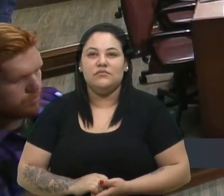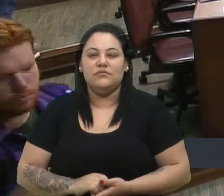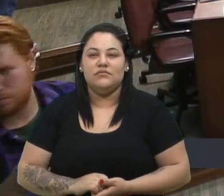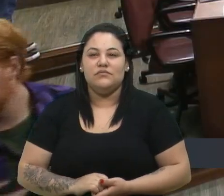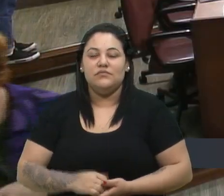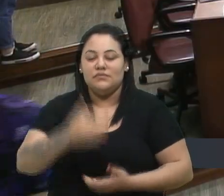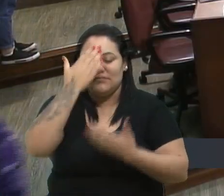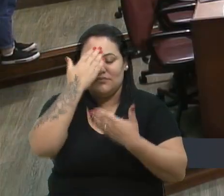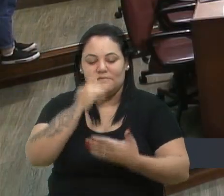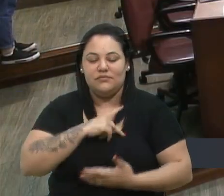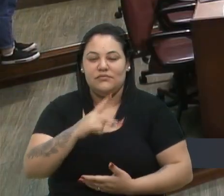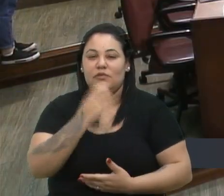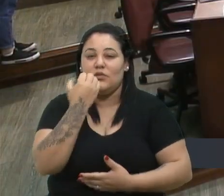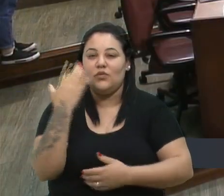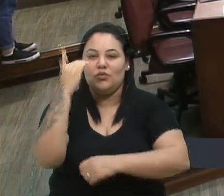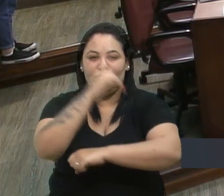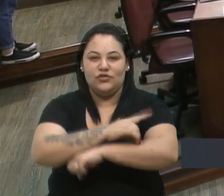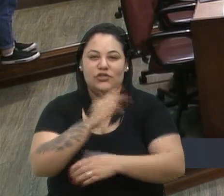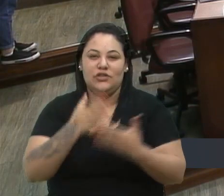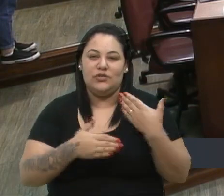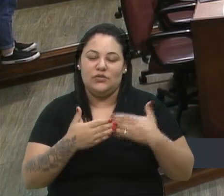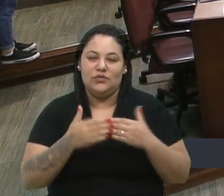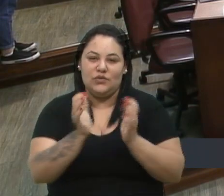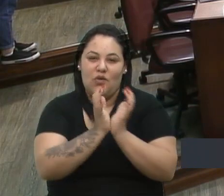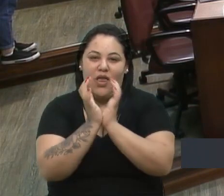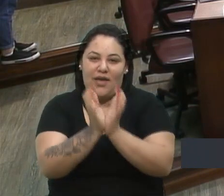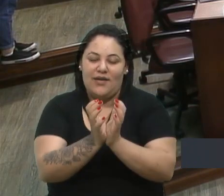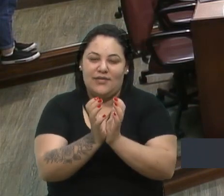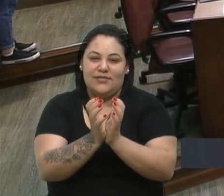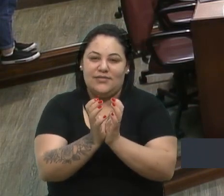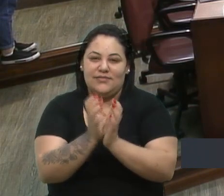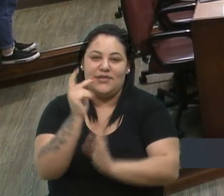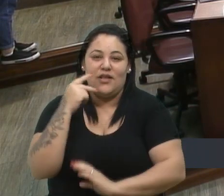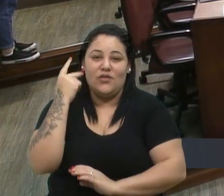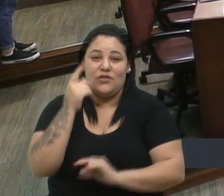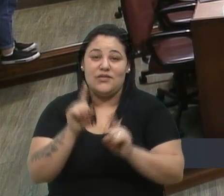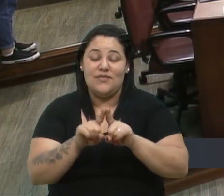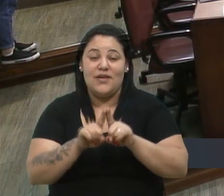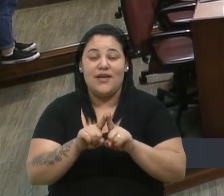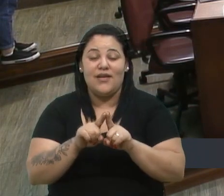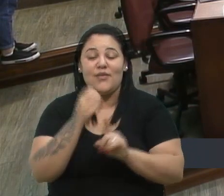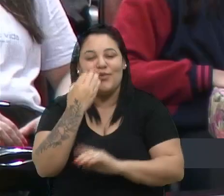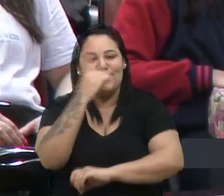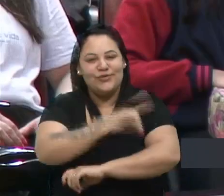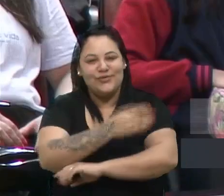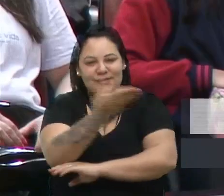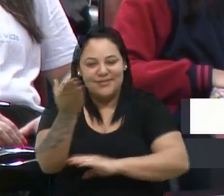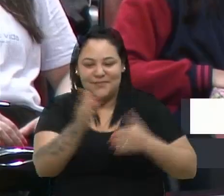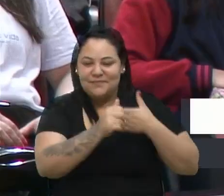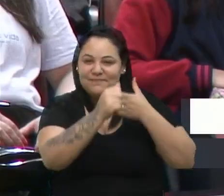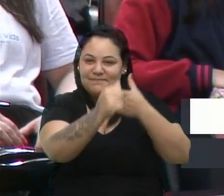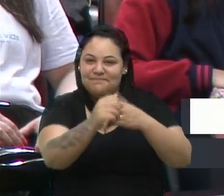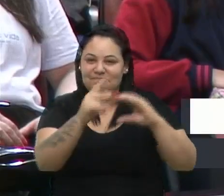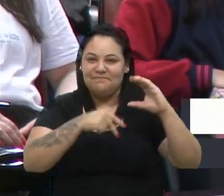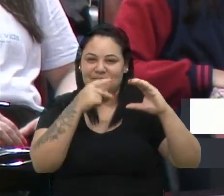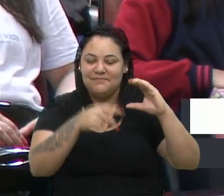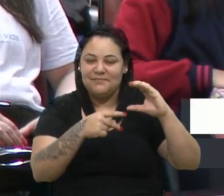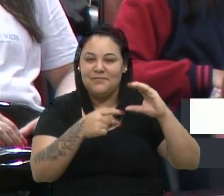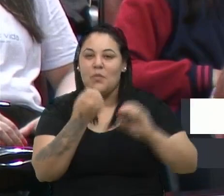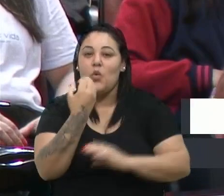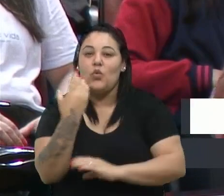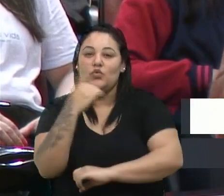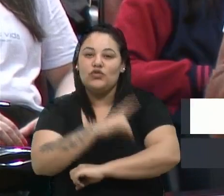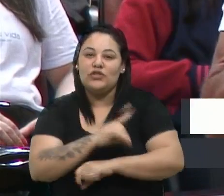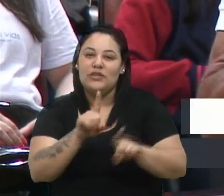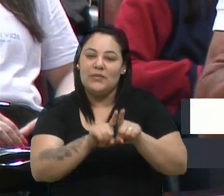dia, presidente. Bom dia, nobres pares, vereadores. Bom dia a você que nos assiste através da TV Câmara. Bom dia a você da